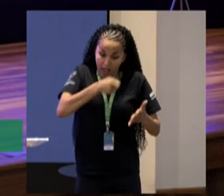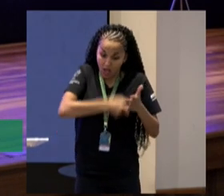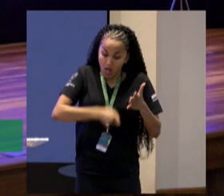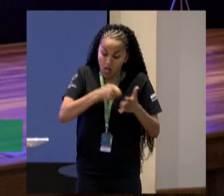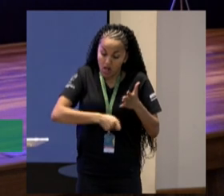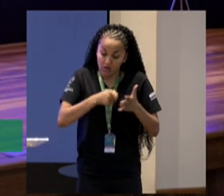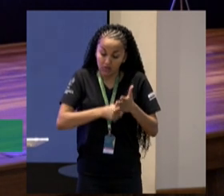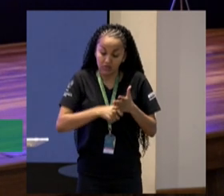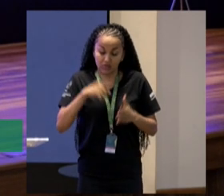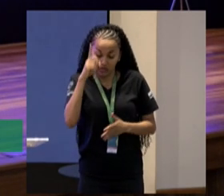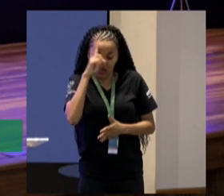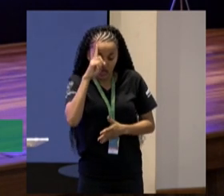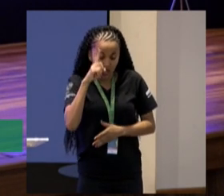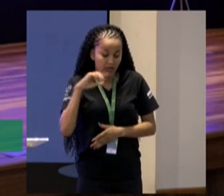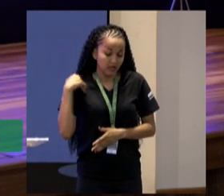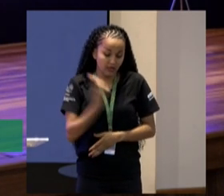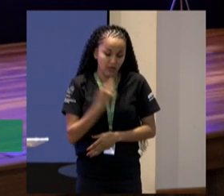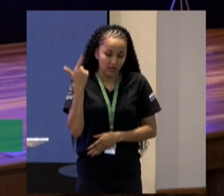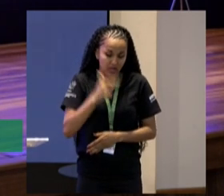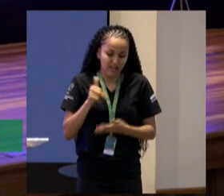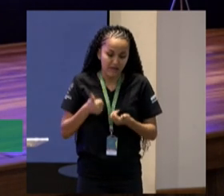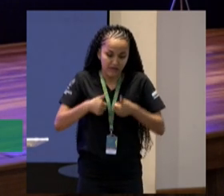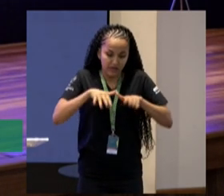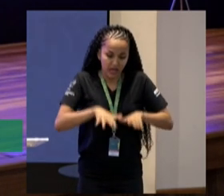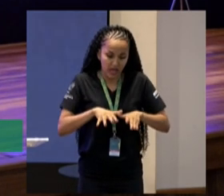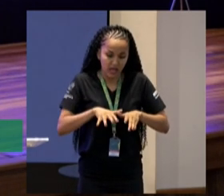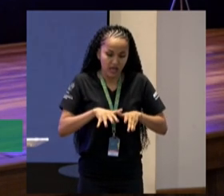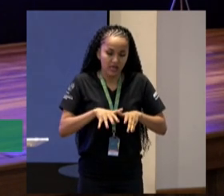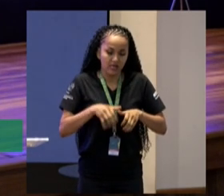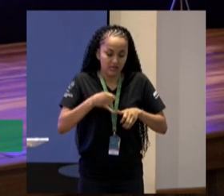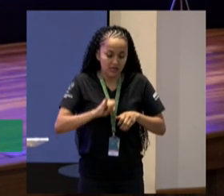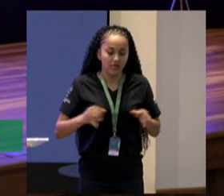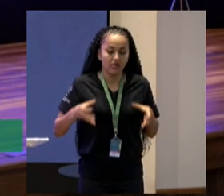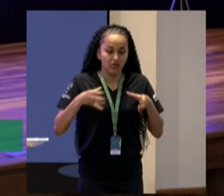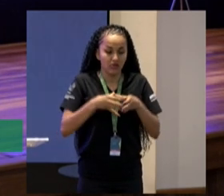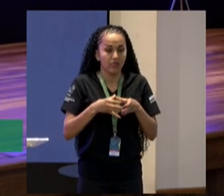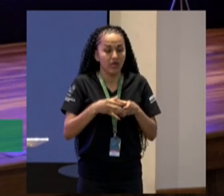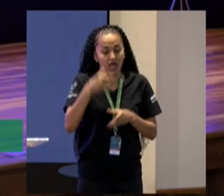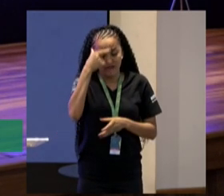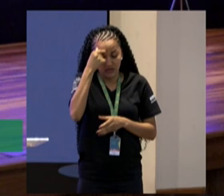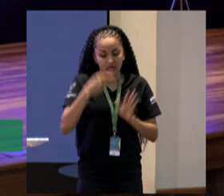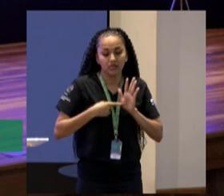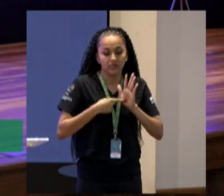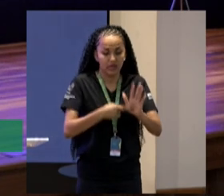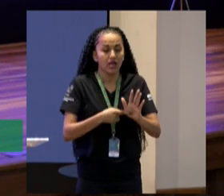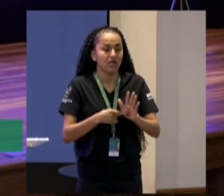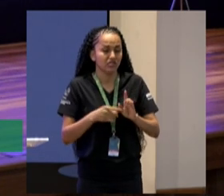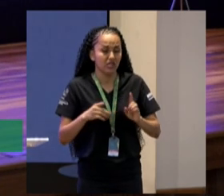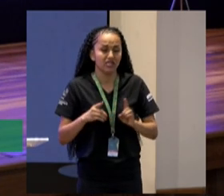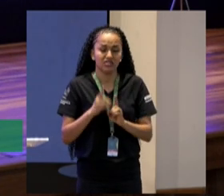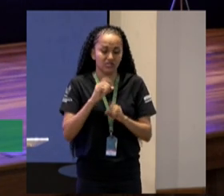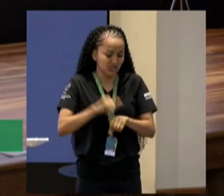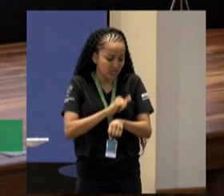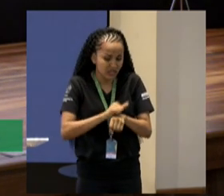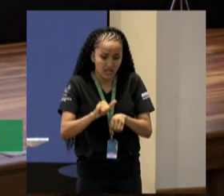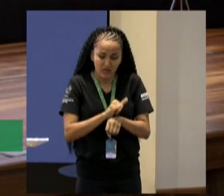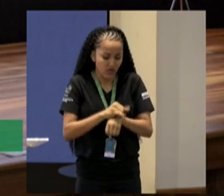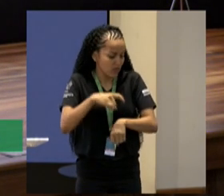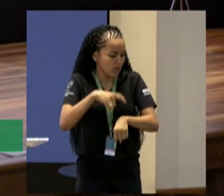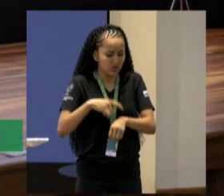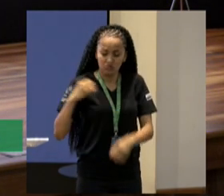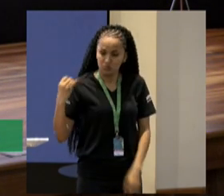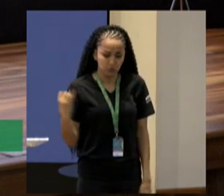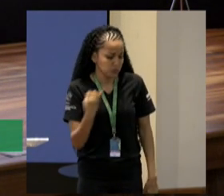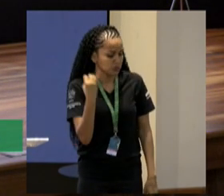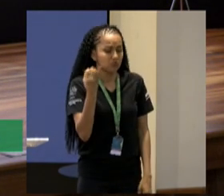se fortalece no coletivo. Então, a universidade é apresentada por esses estudantes, a gente tem dinâmicas, e foi um momento extremamente